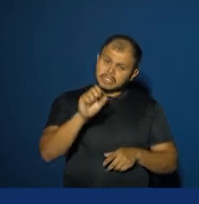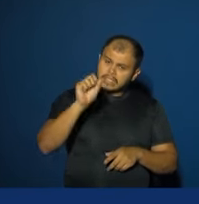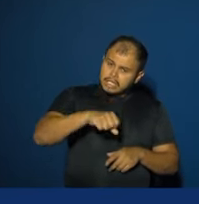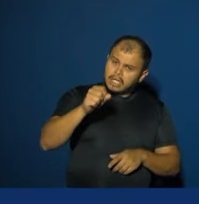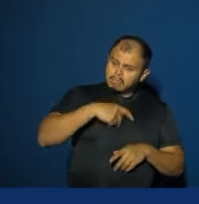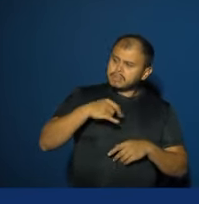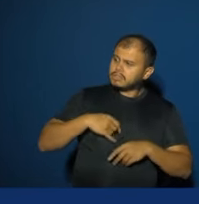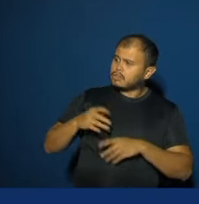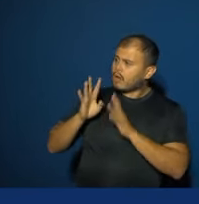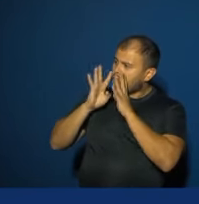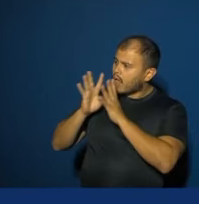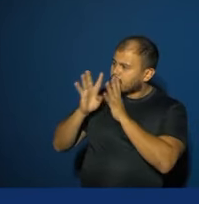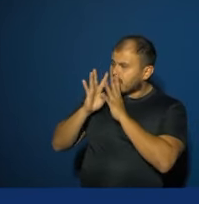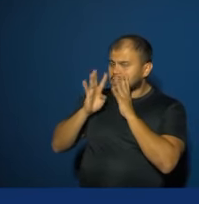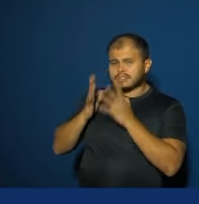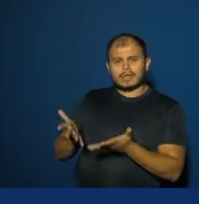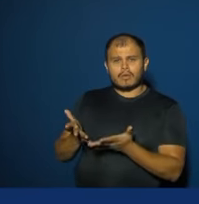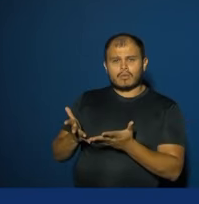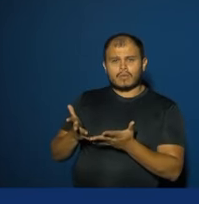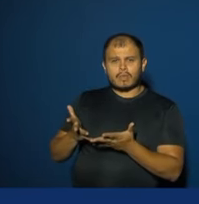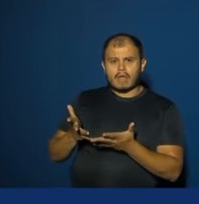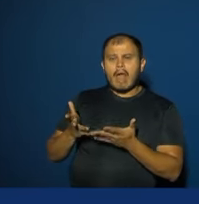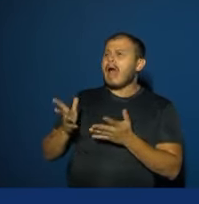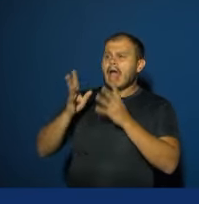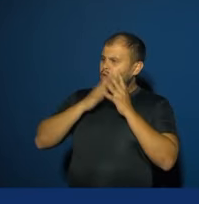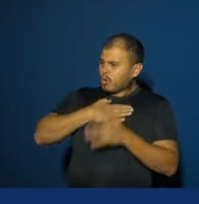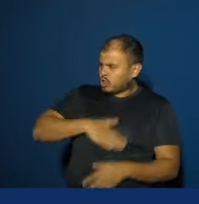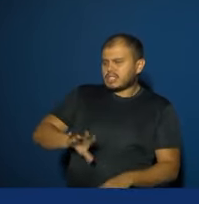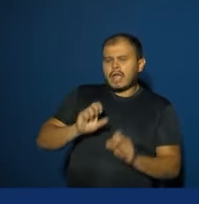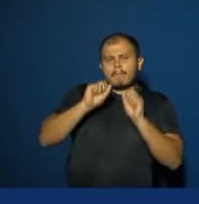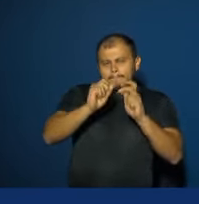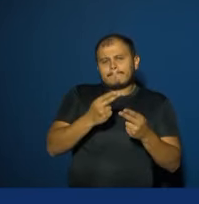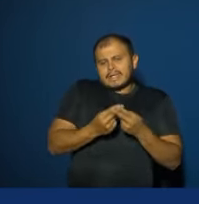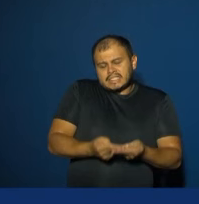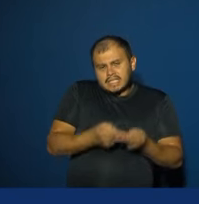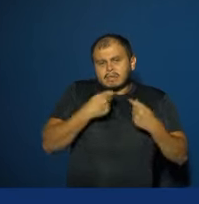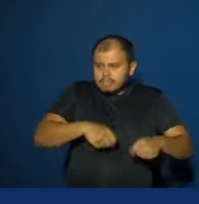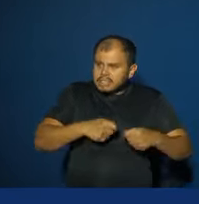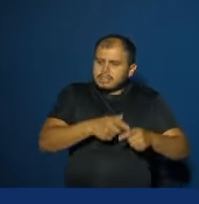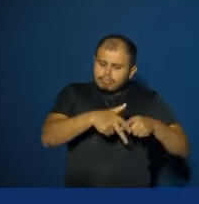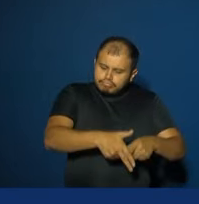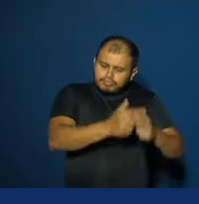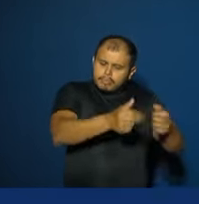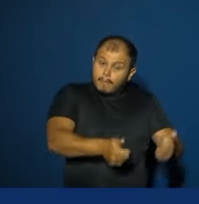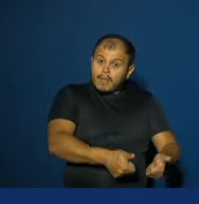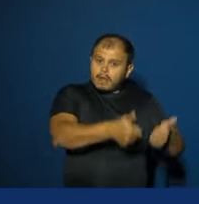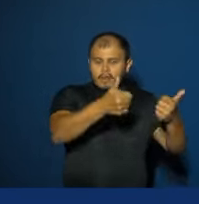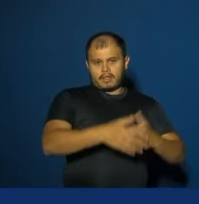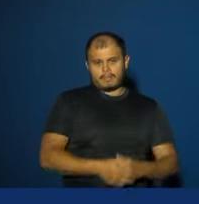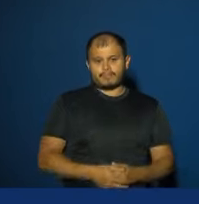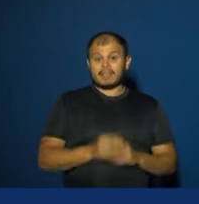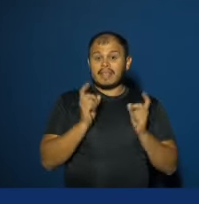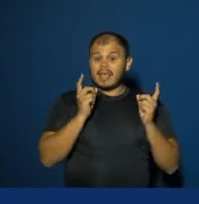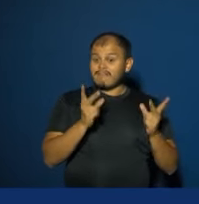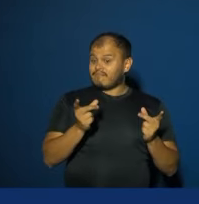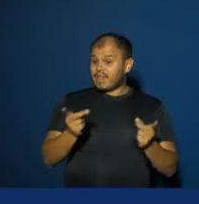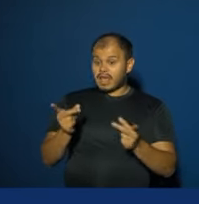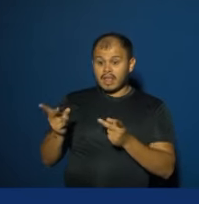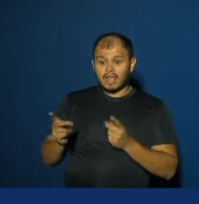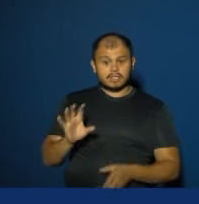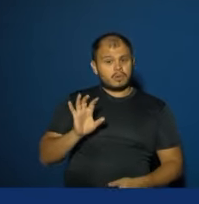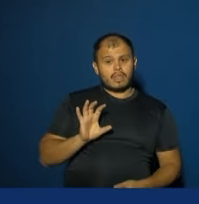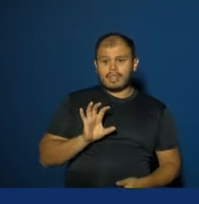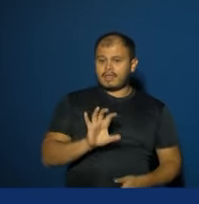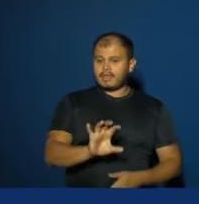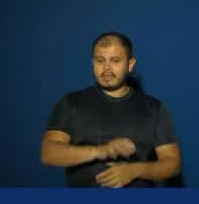eu não quero ouvir você só melhora escutando Eu tenho uma equipe No saque então assim e varejo eu queria te falar